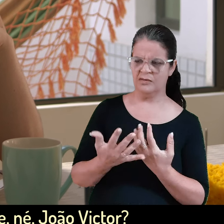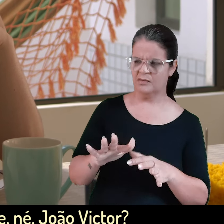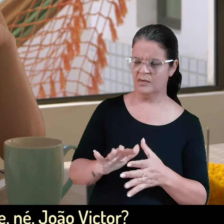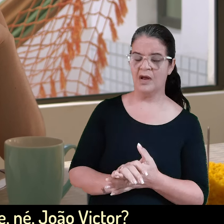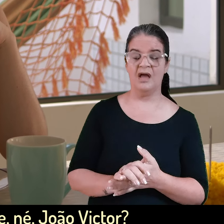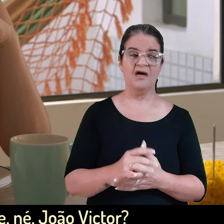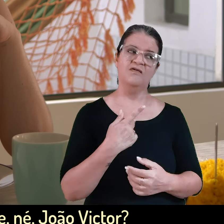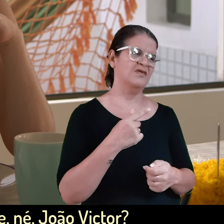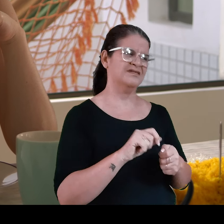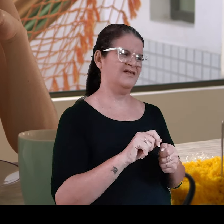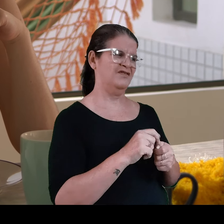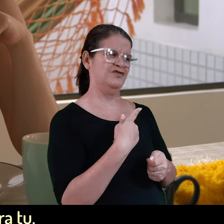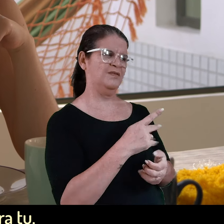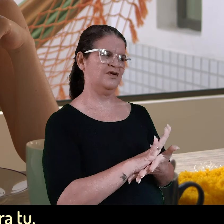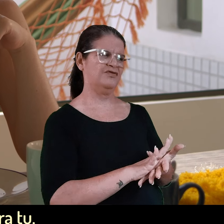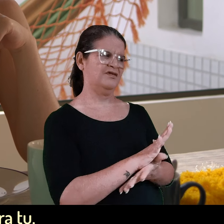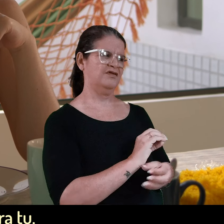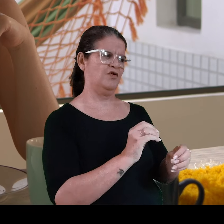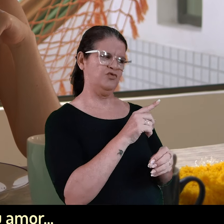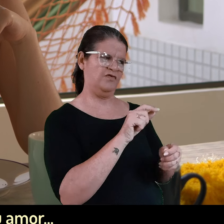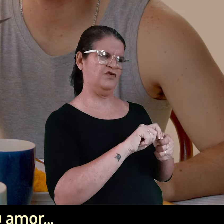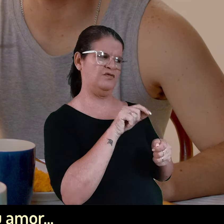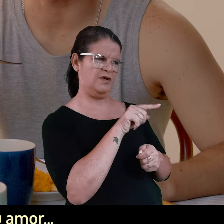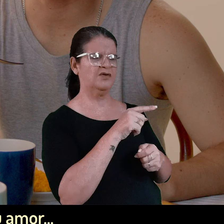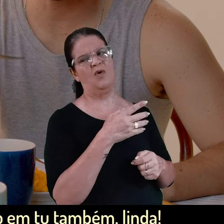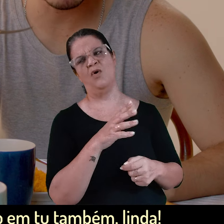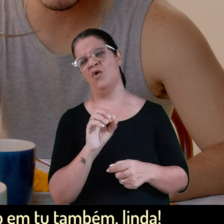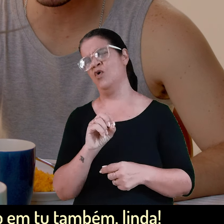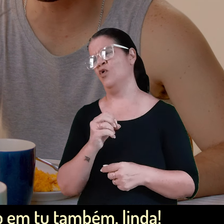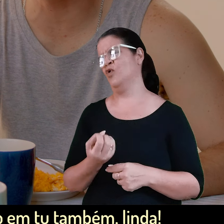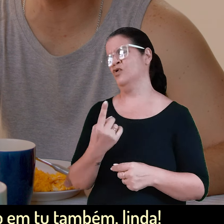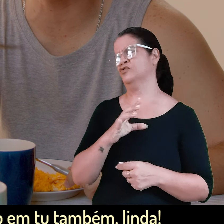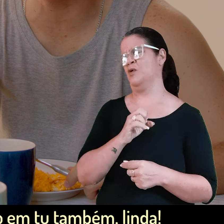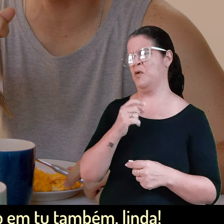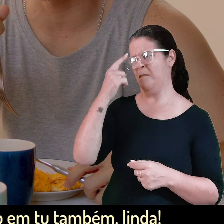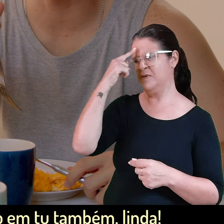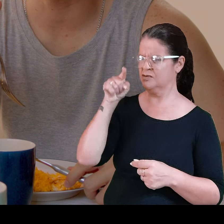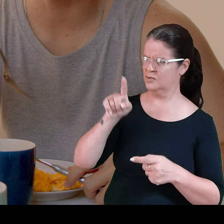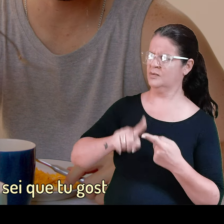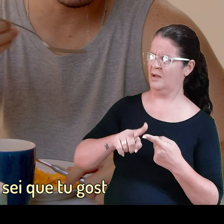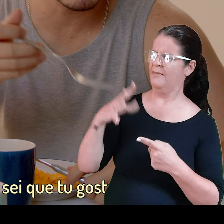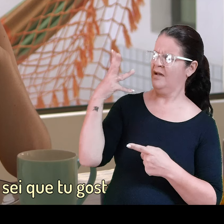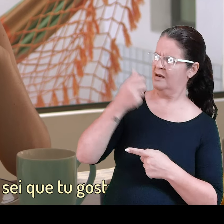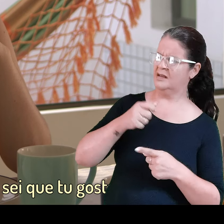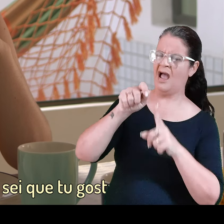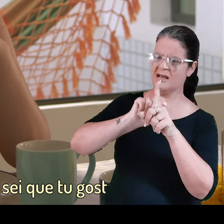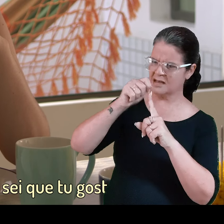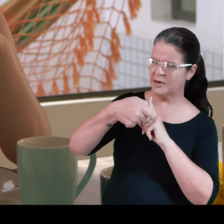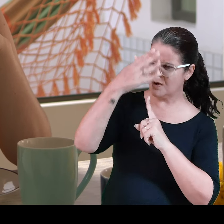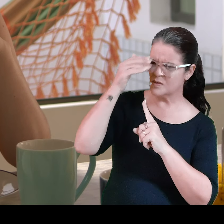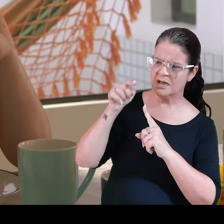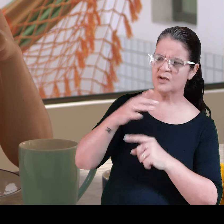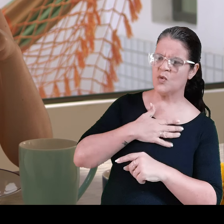Tu não fez pra gente, né, João Vítor? Tu fez pra tu? Eu sempre, meu amor. Eu sempre faço pensando em tu também, linda. Essa banana que eu sei que tu